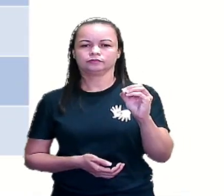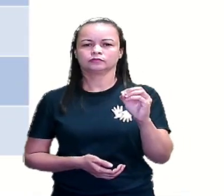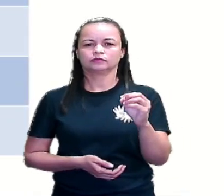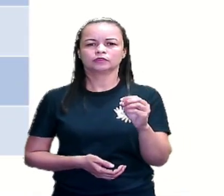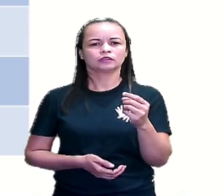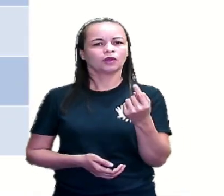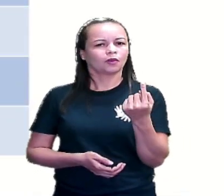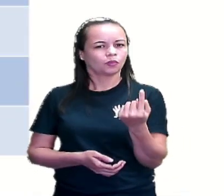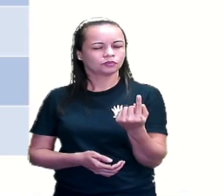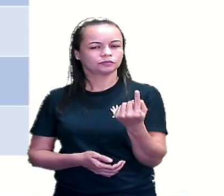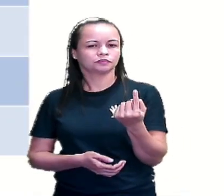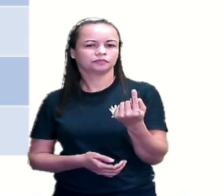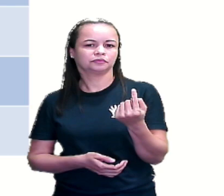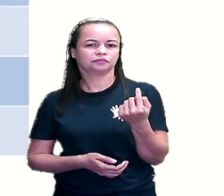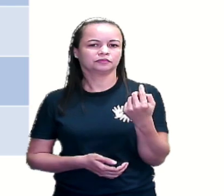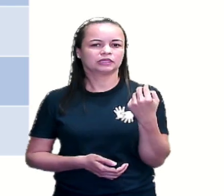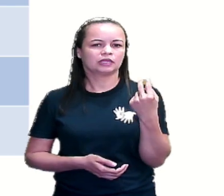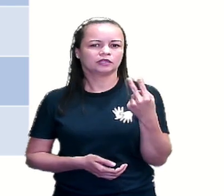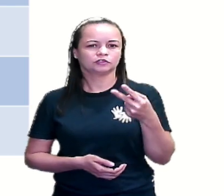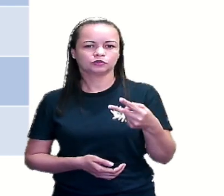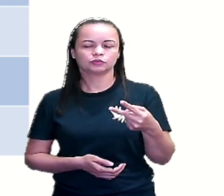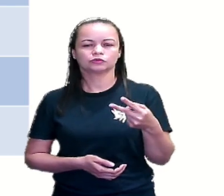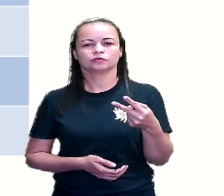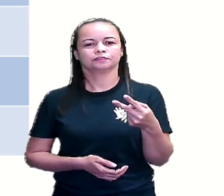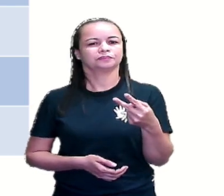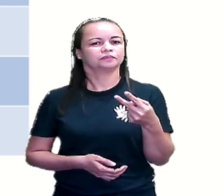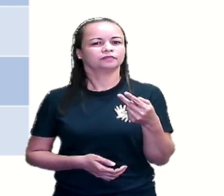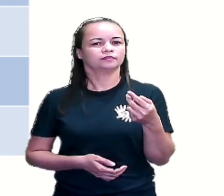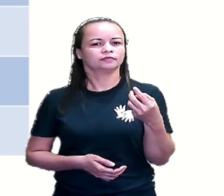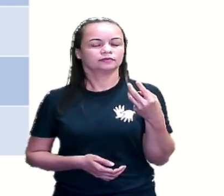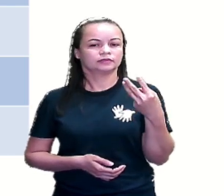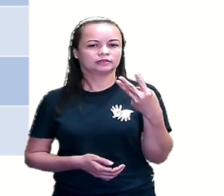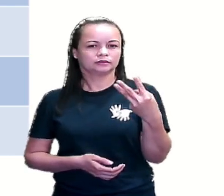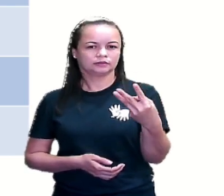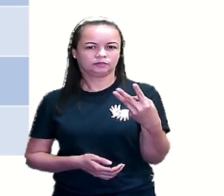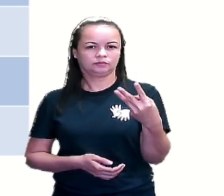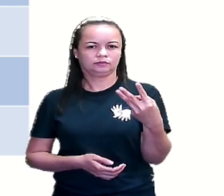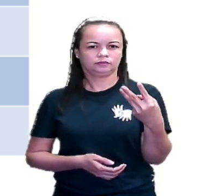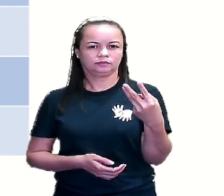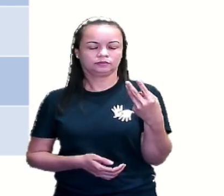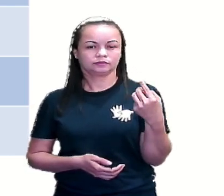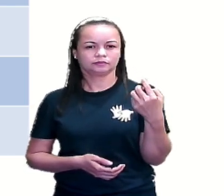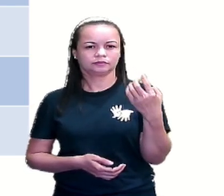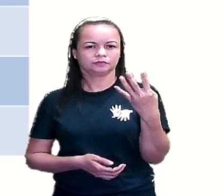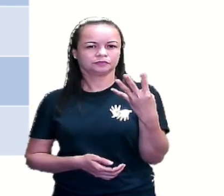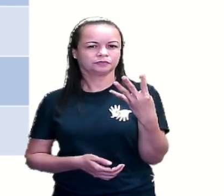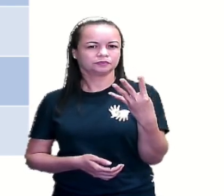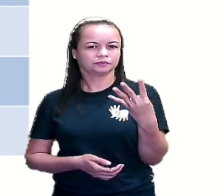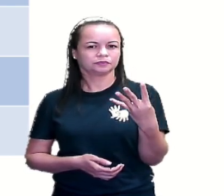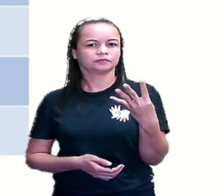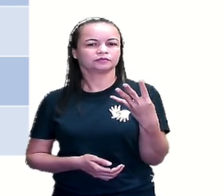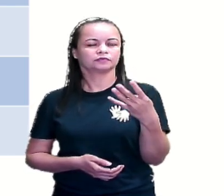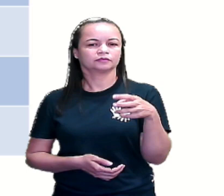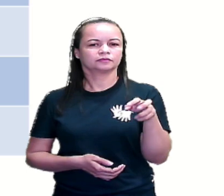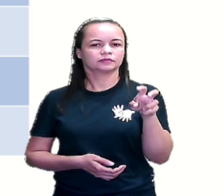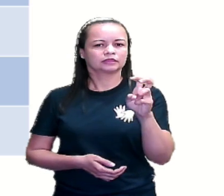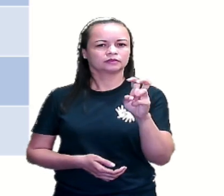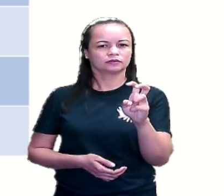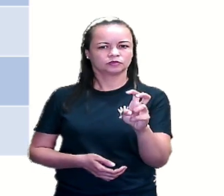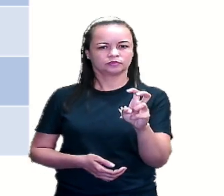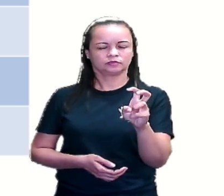1, 2, 3, 4,